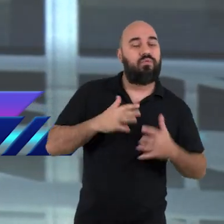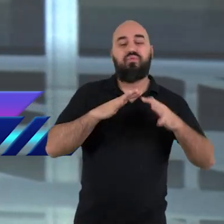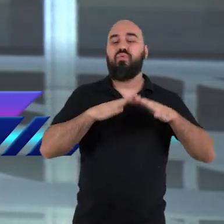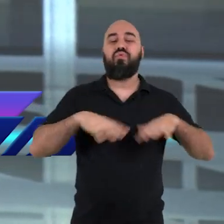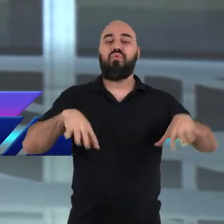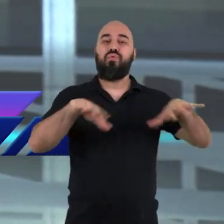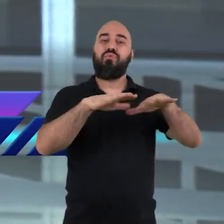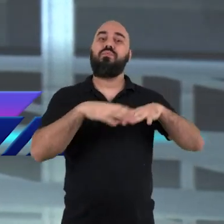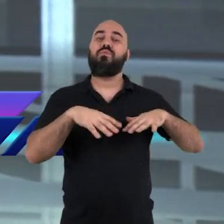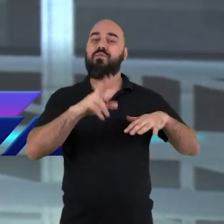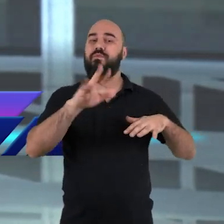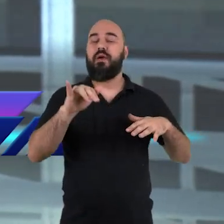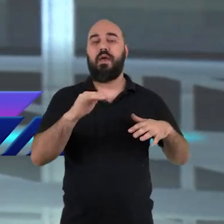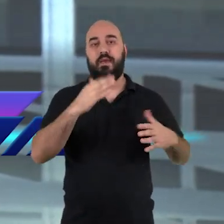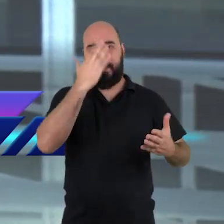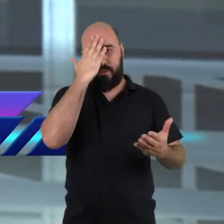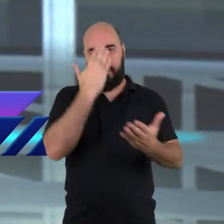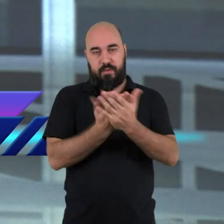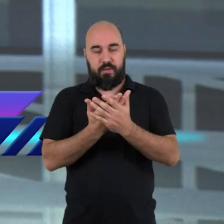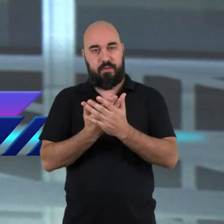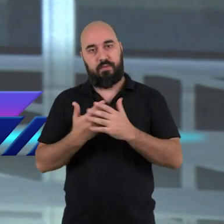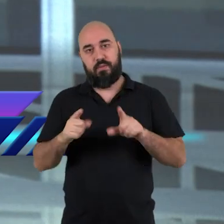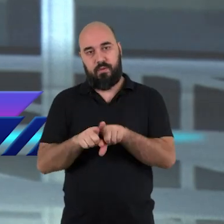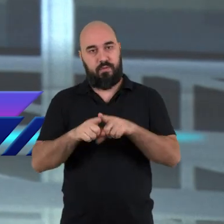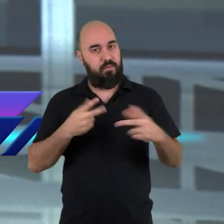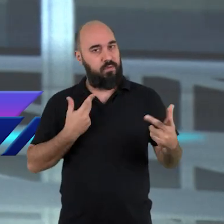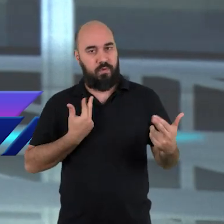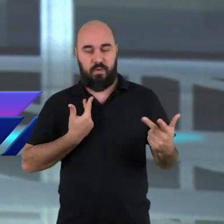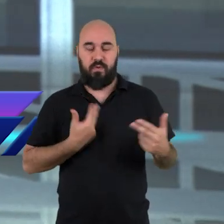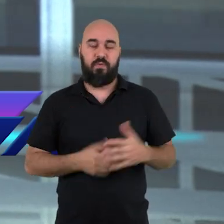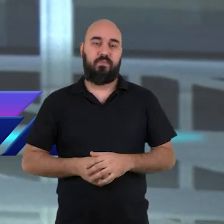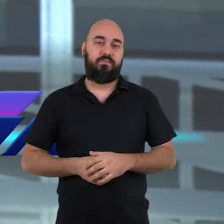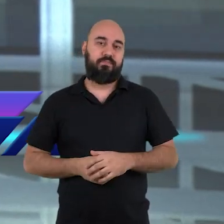Então, tudo começa com o crer.